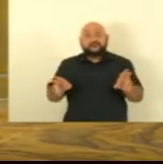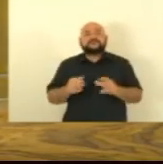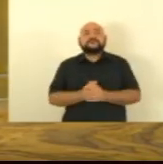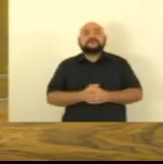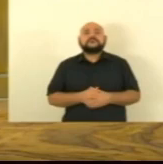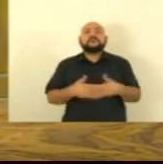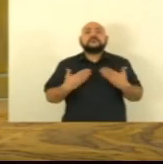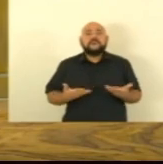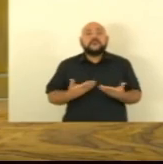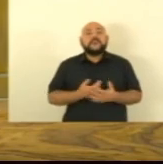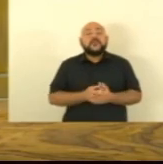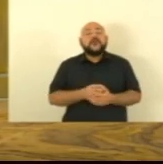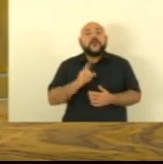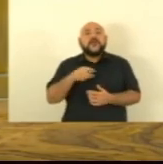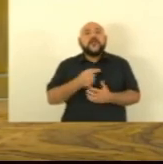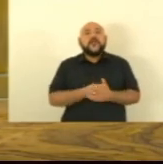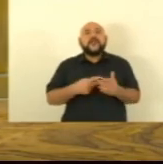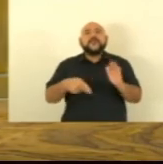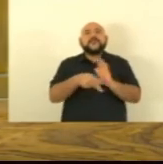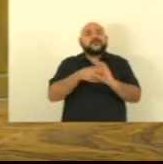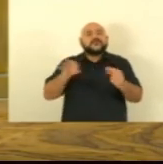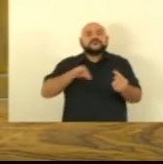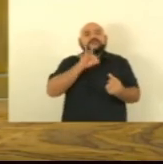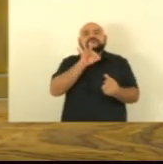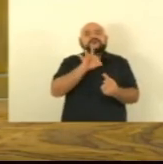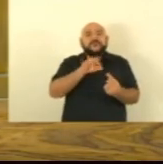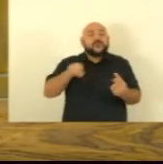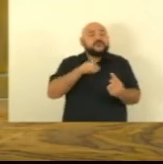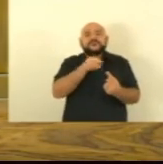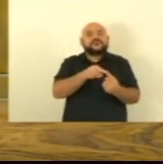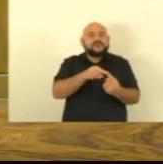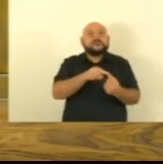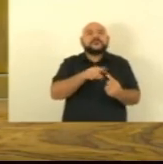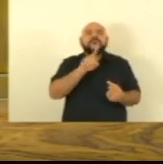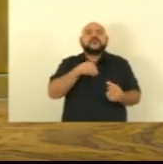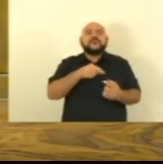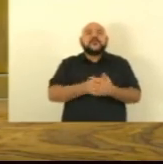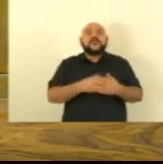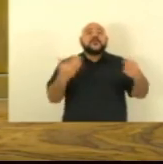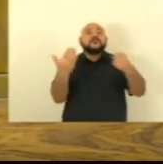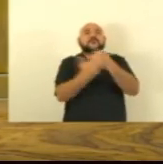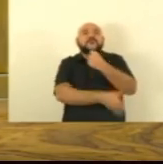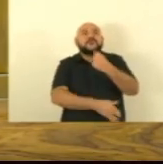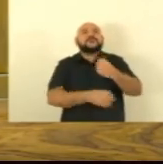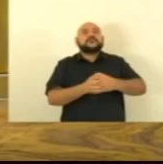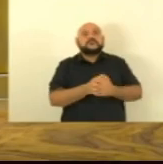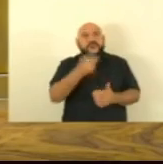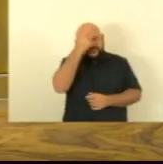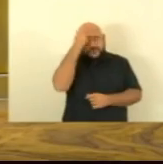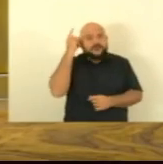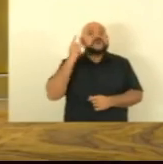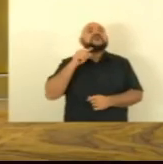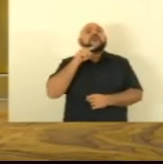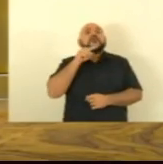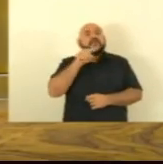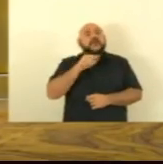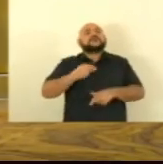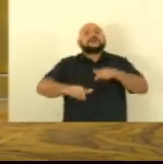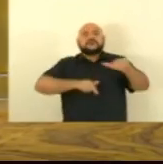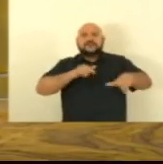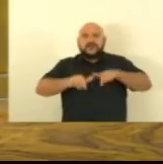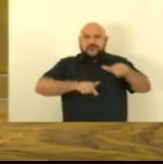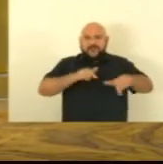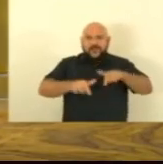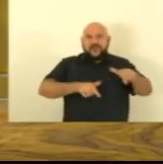visando garantir a colheita de quem trabalhou sol a sol para poder garantir o